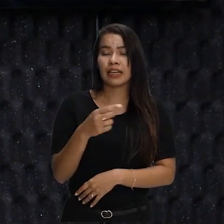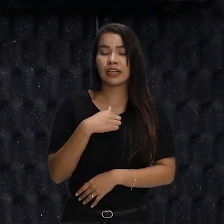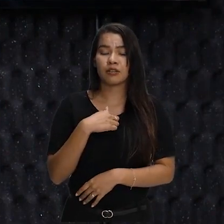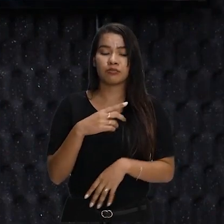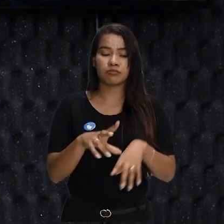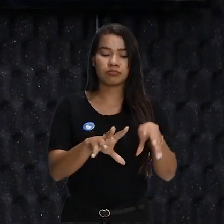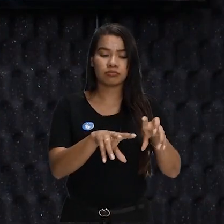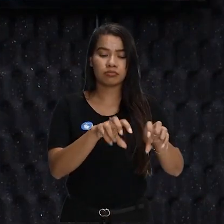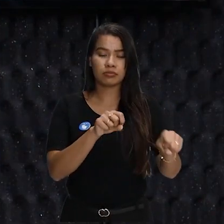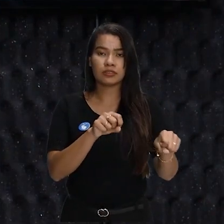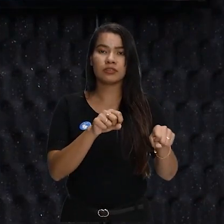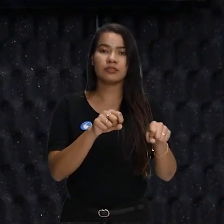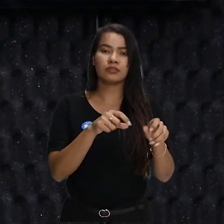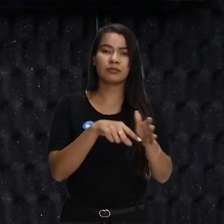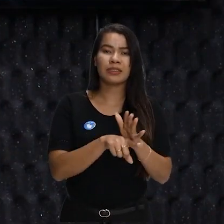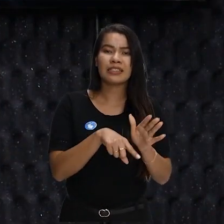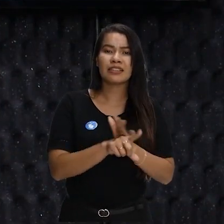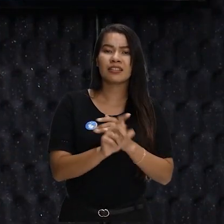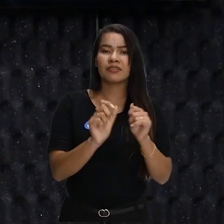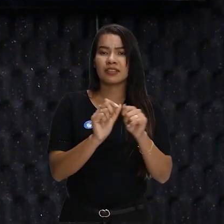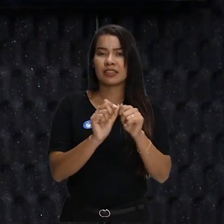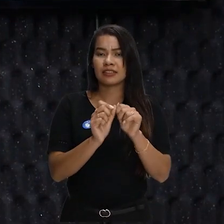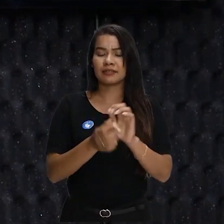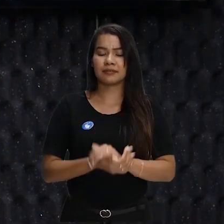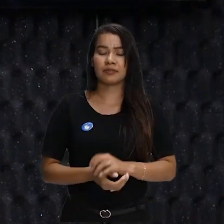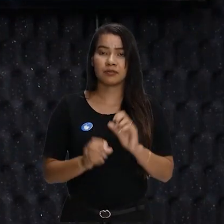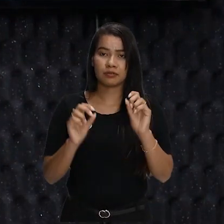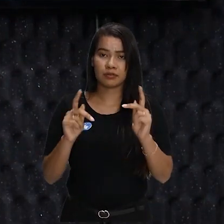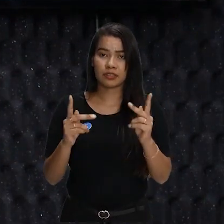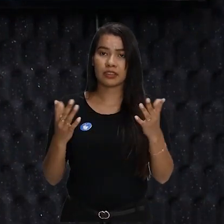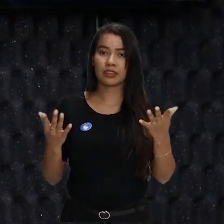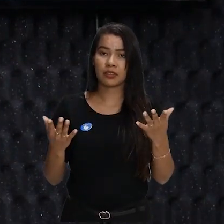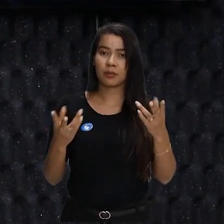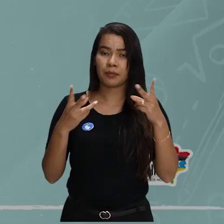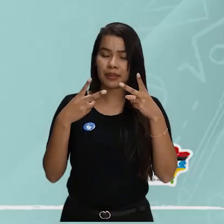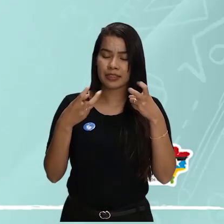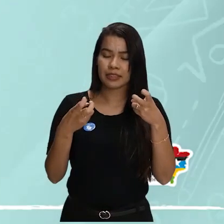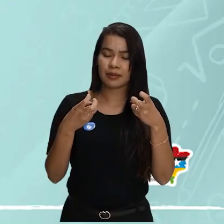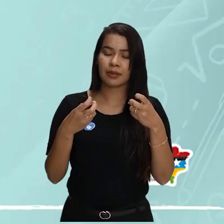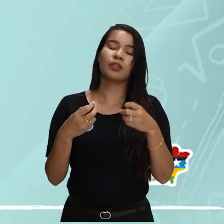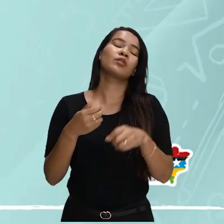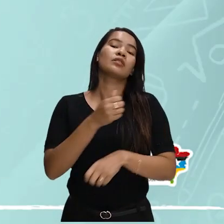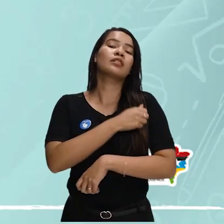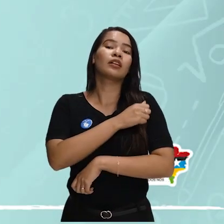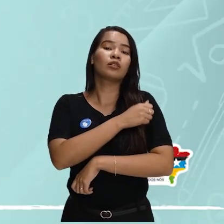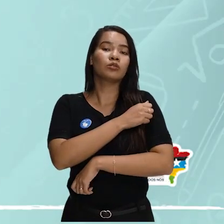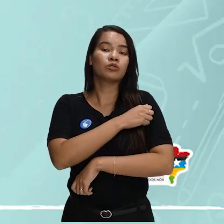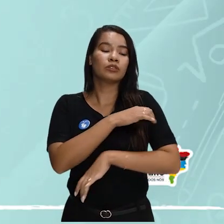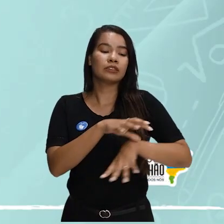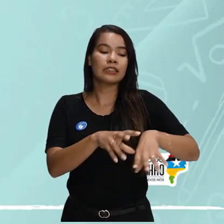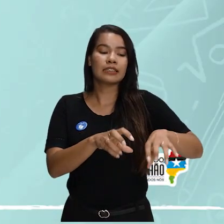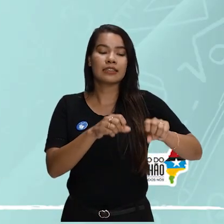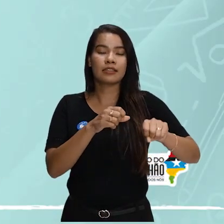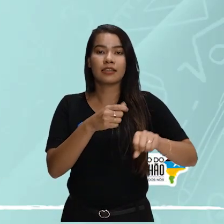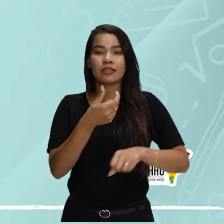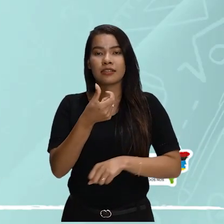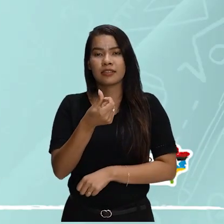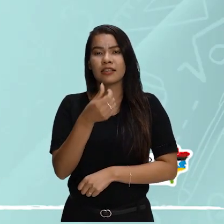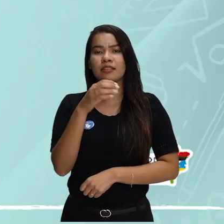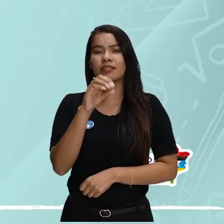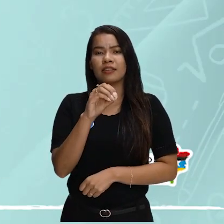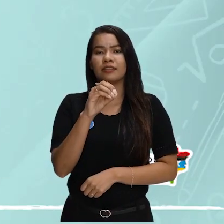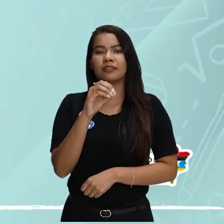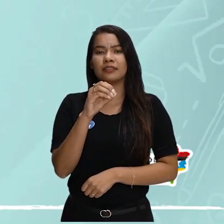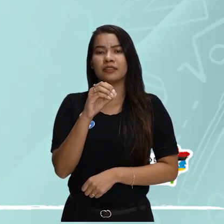buscar fazer a pesquisa. Tá? Agora, perceba que desses alunos, ele pegou 60 alunos. Ele pegou um